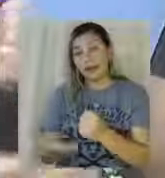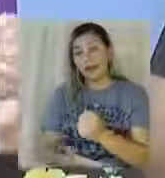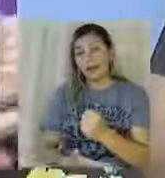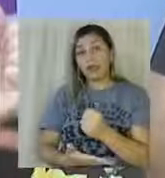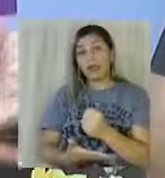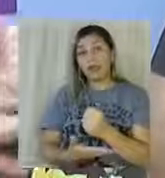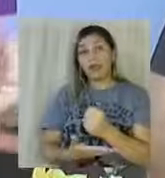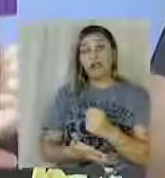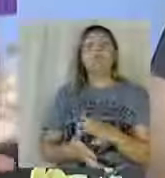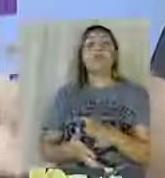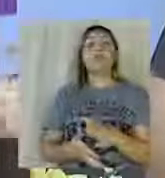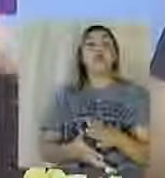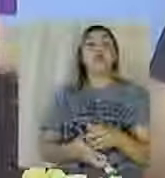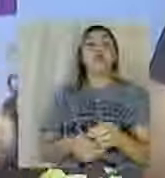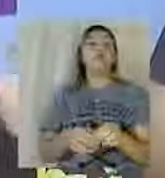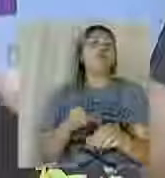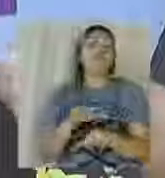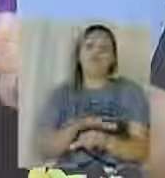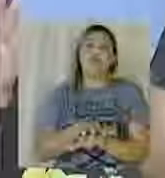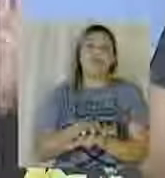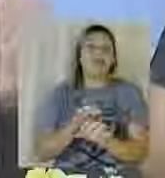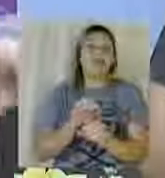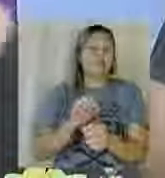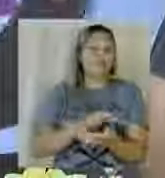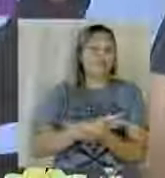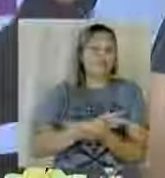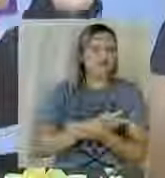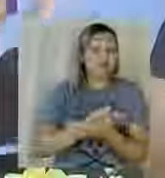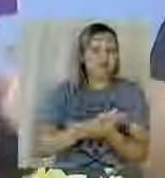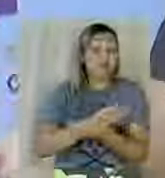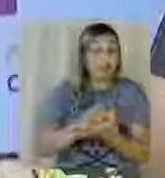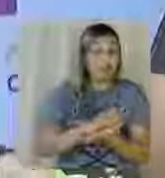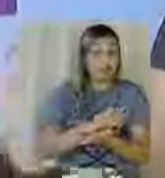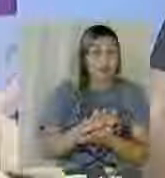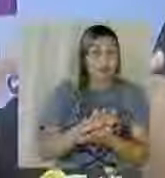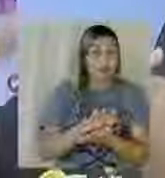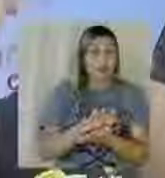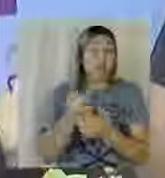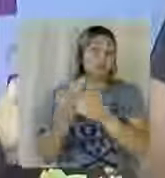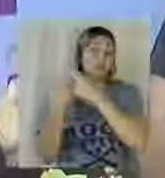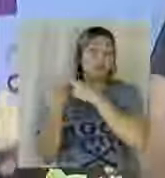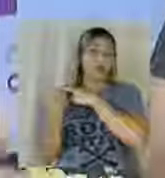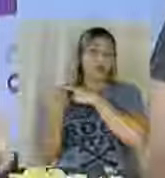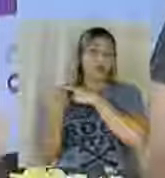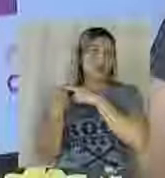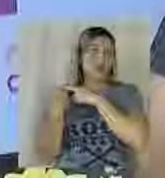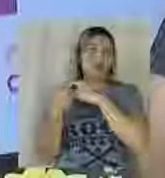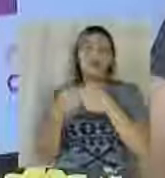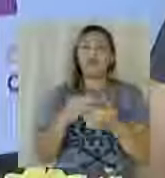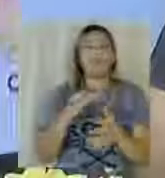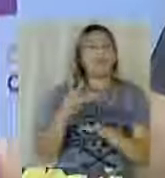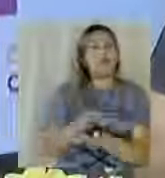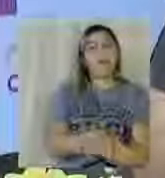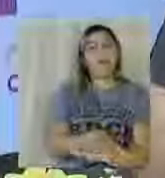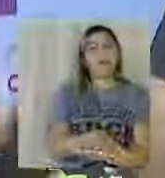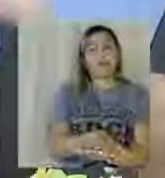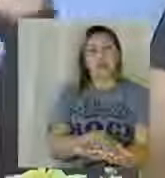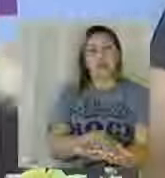qualidade não faz inclusão. Por quê? Porque inclusão, minha gente, é um produto de uma educação